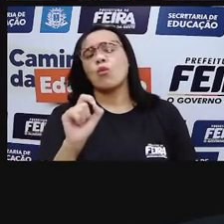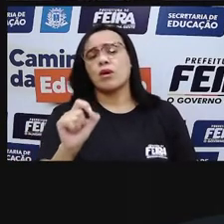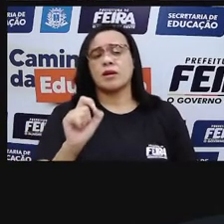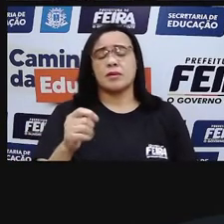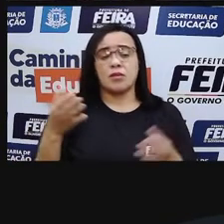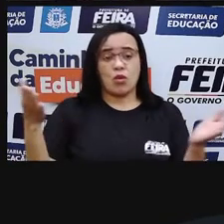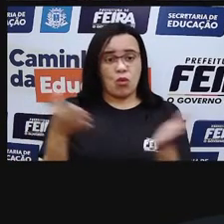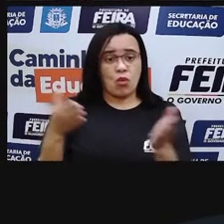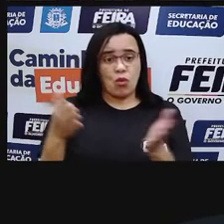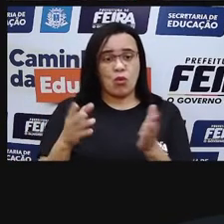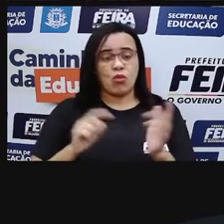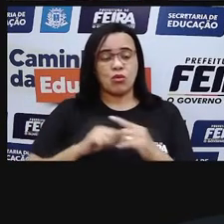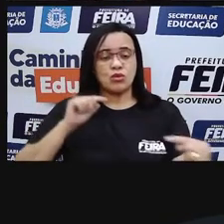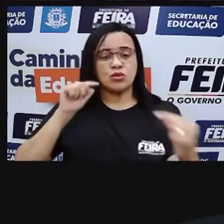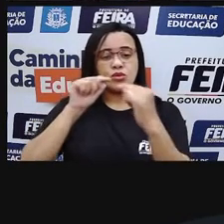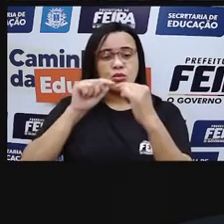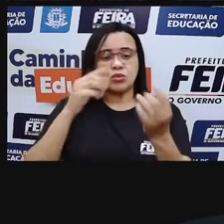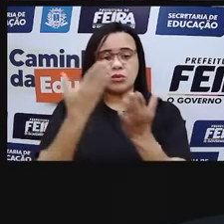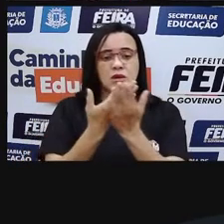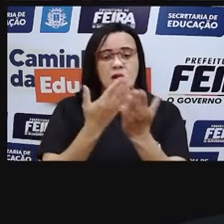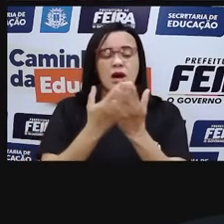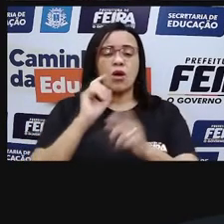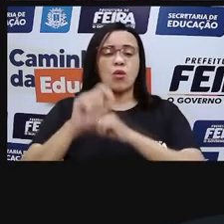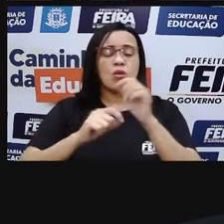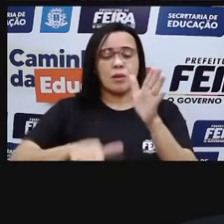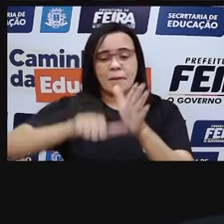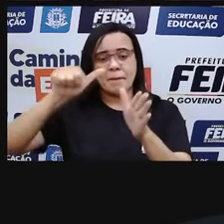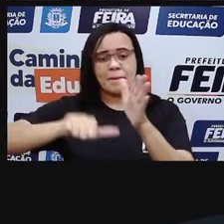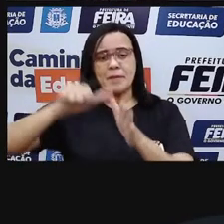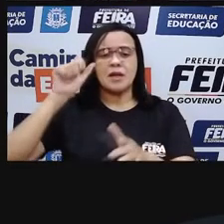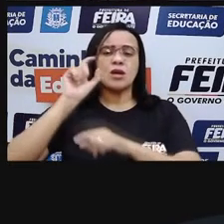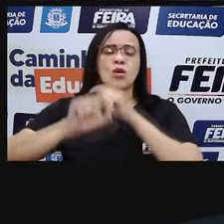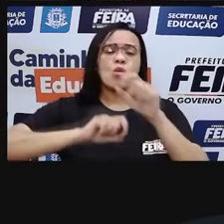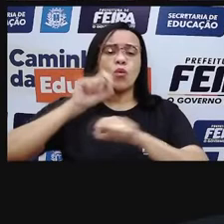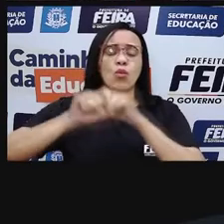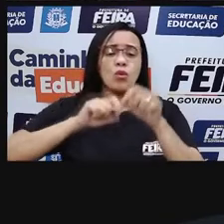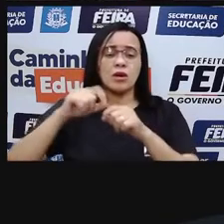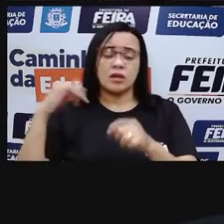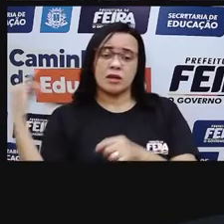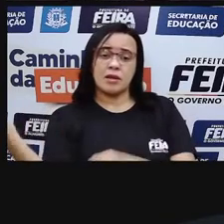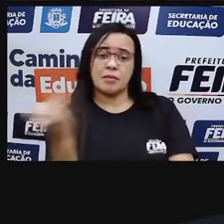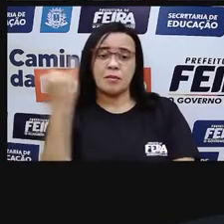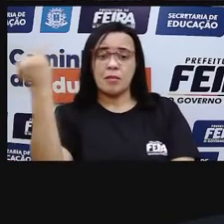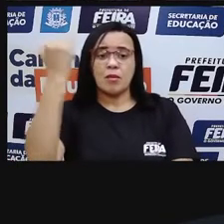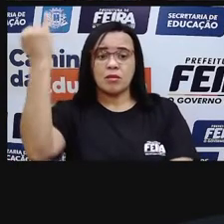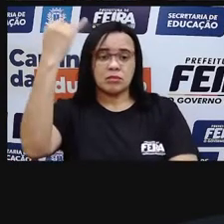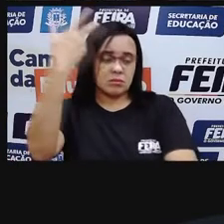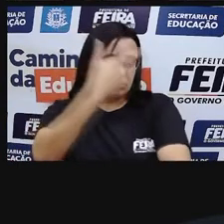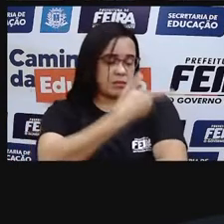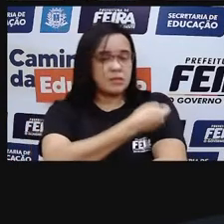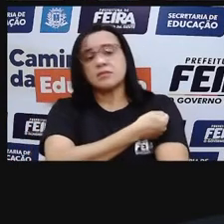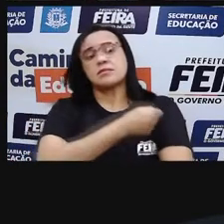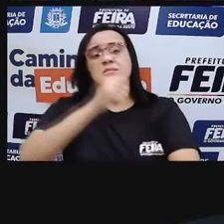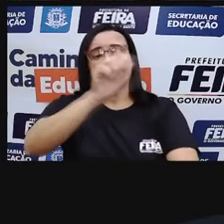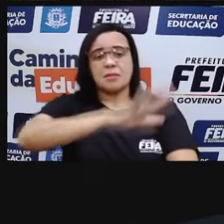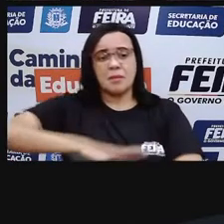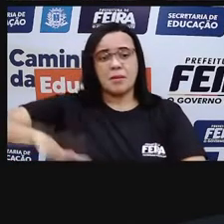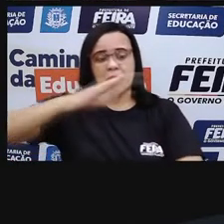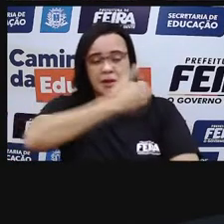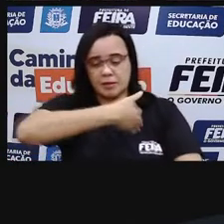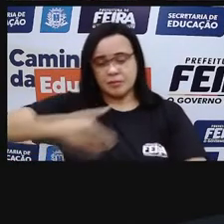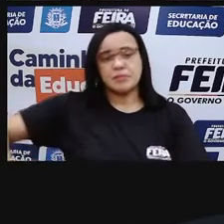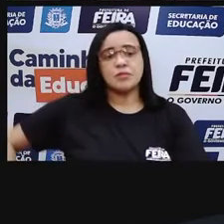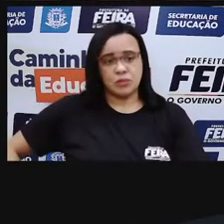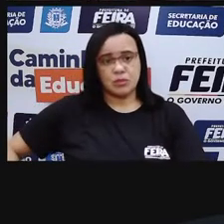Os objetivos da aula de hoje são: primeiro, argumentar sobre a importância da vacinação para a saúde pública, com base